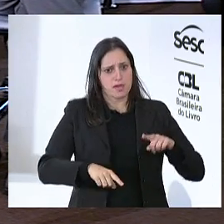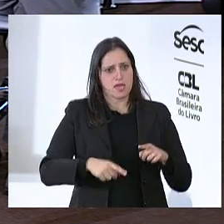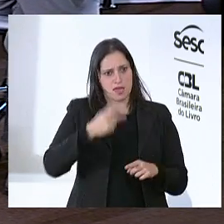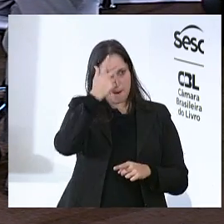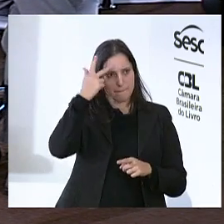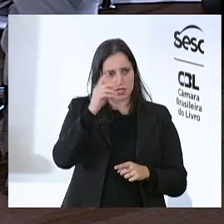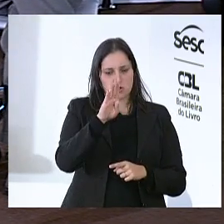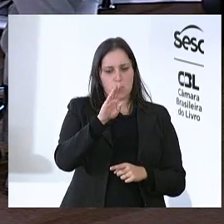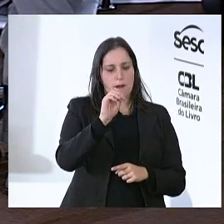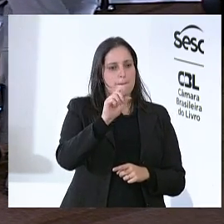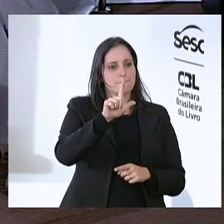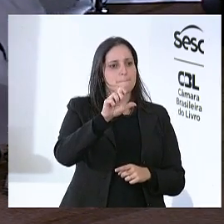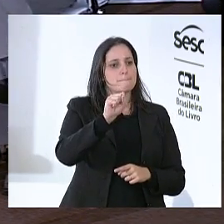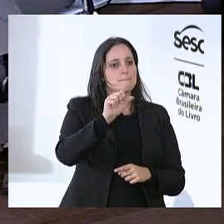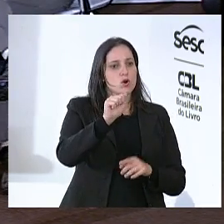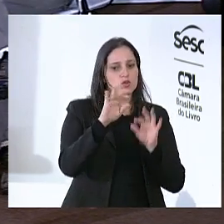votar.